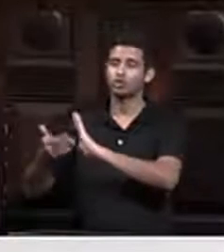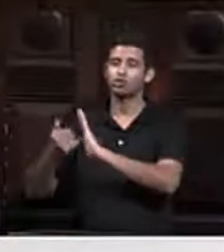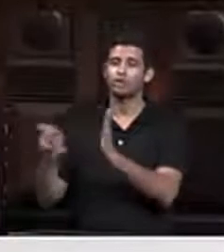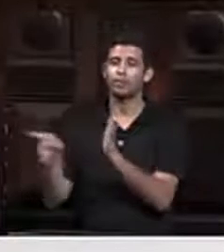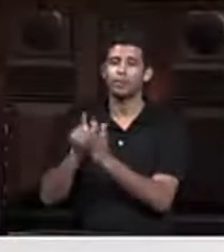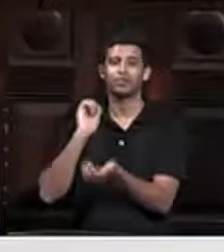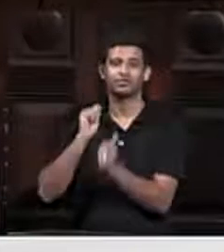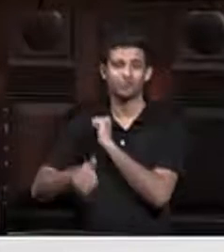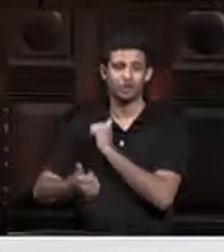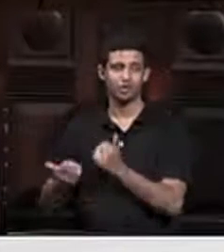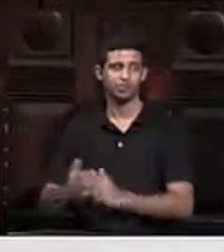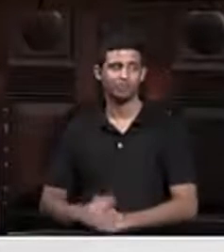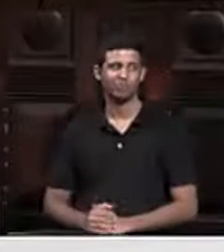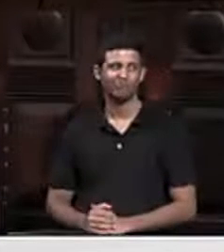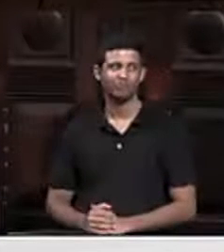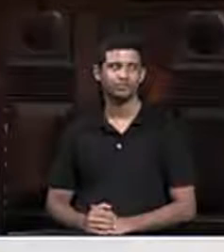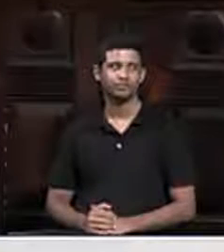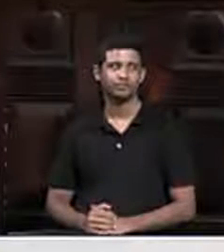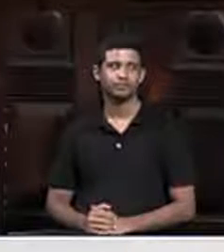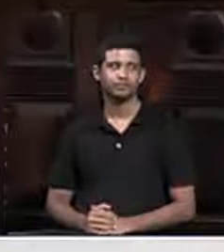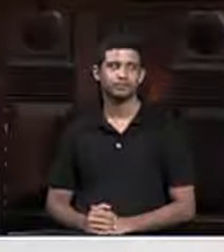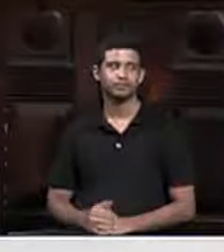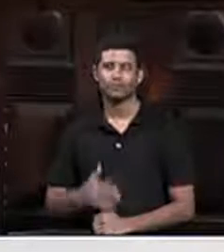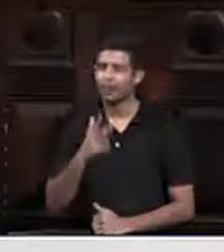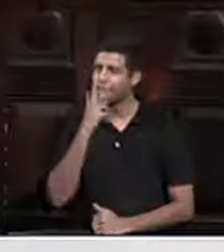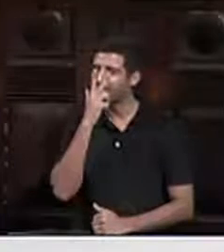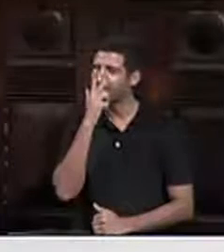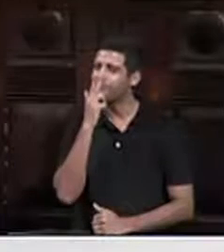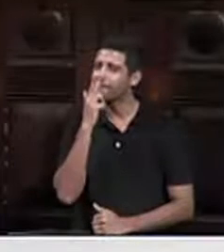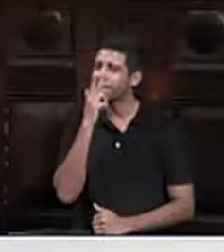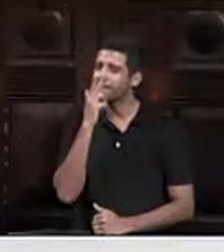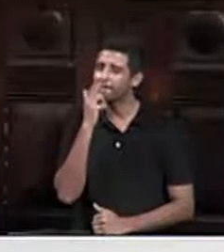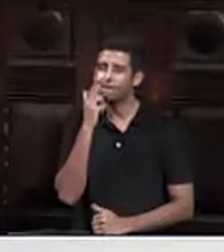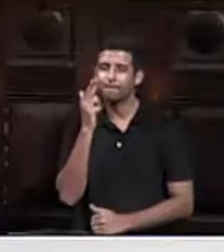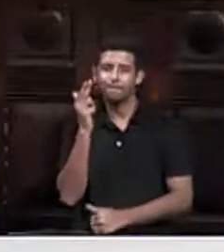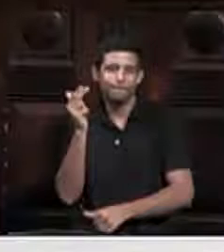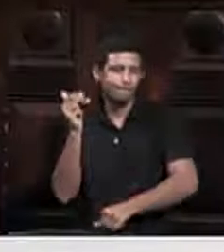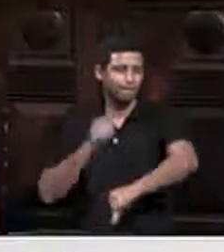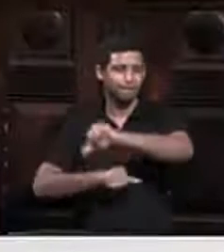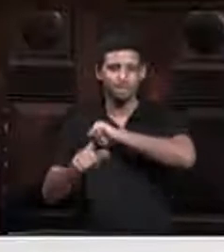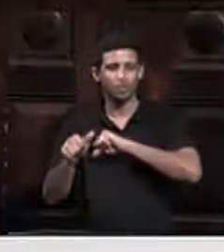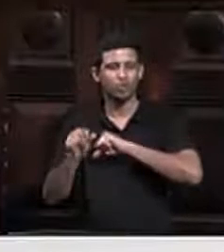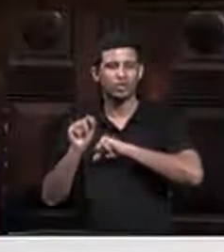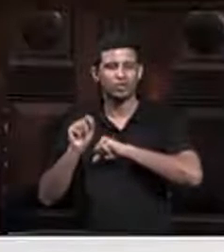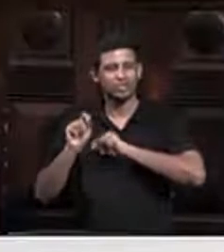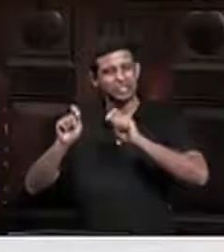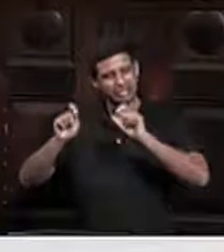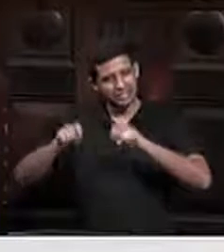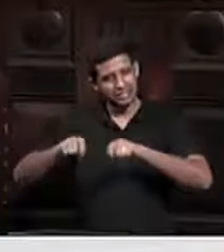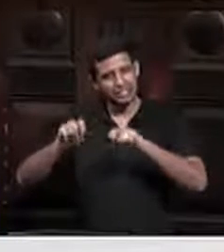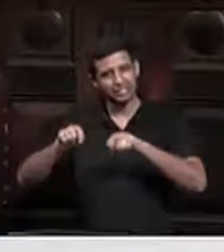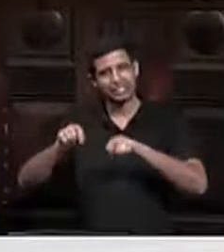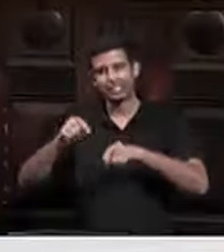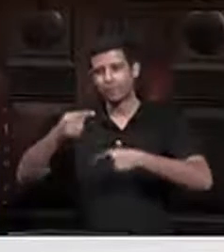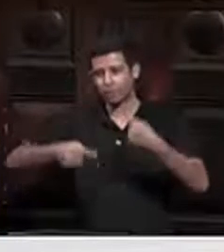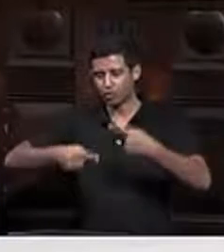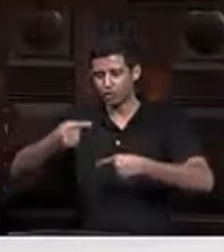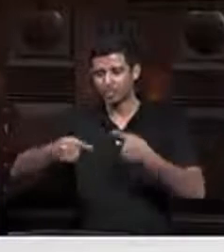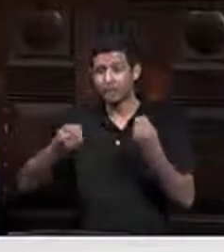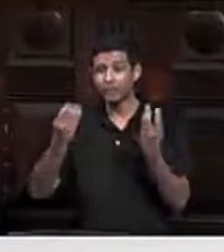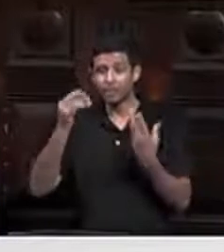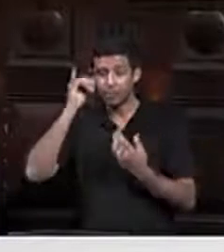esporte, está retroalimentando uma possibilidade de uma política de